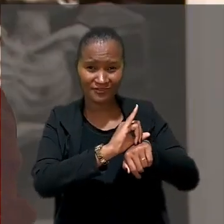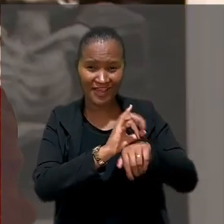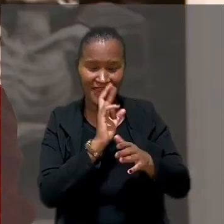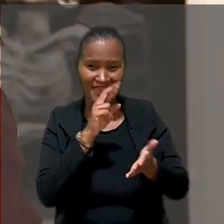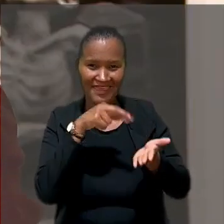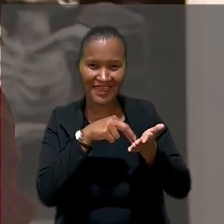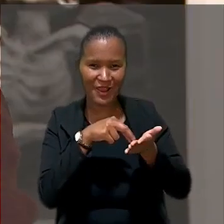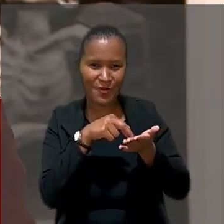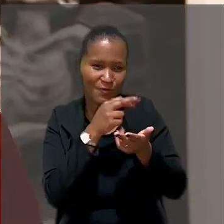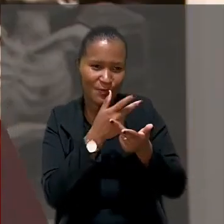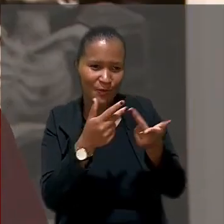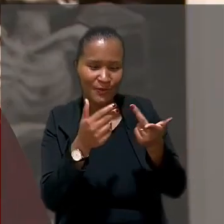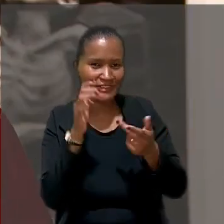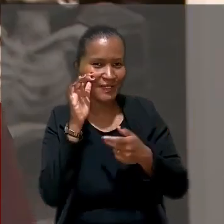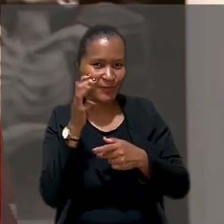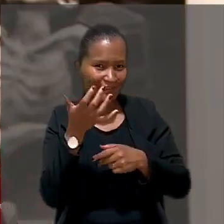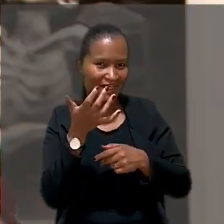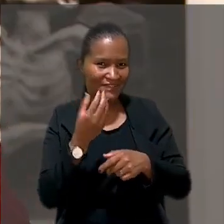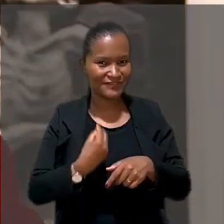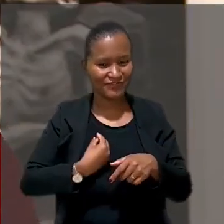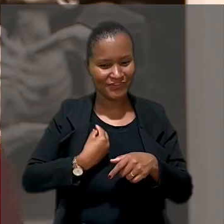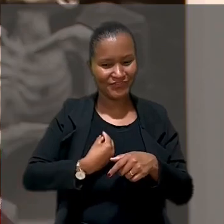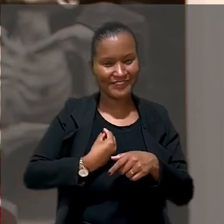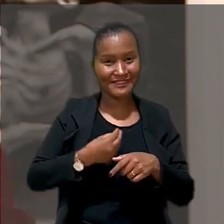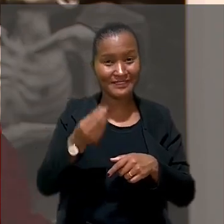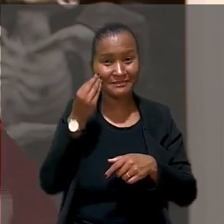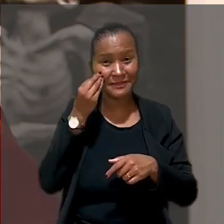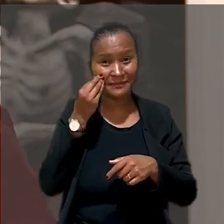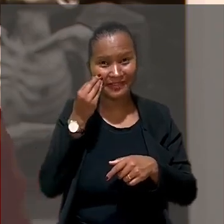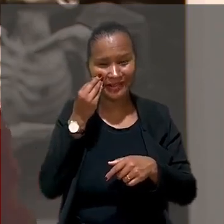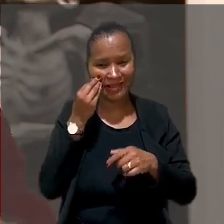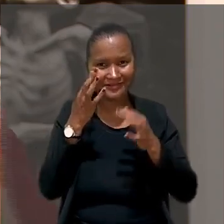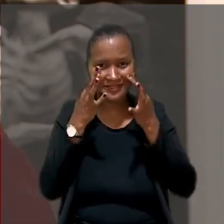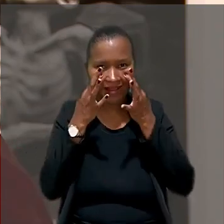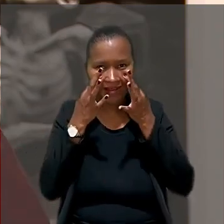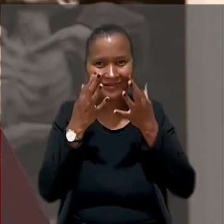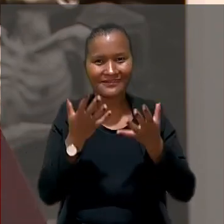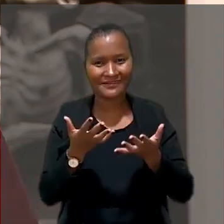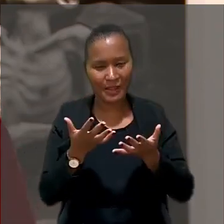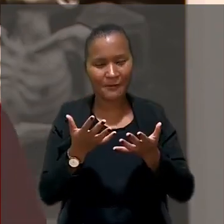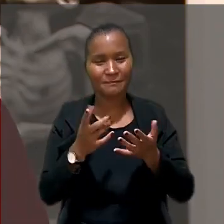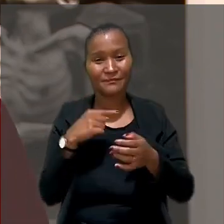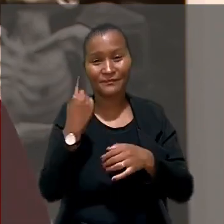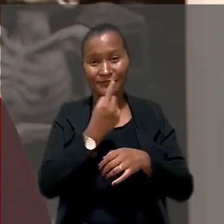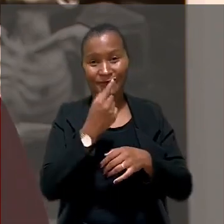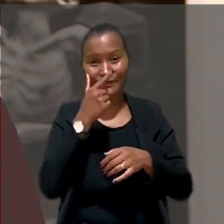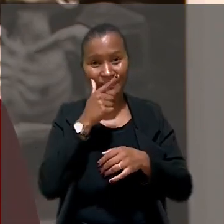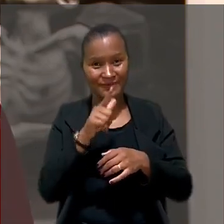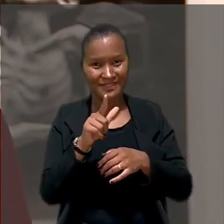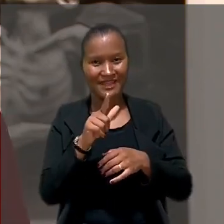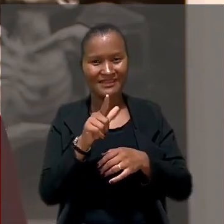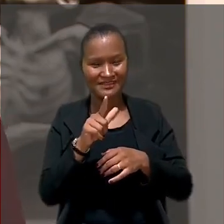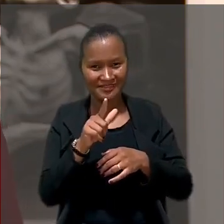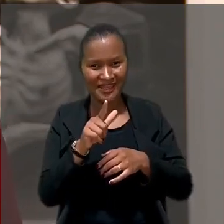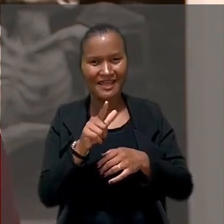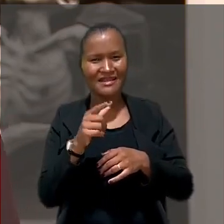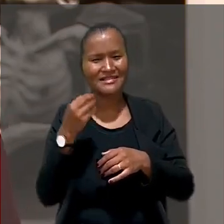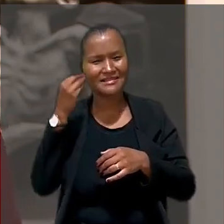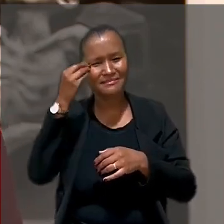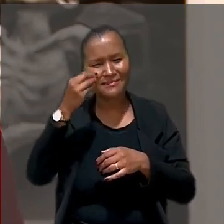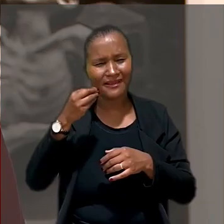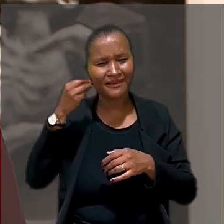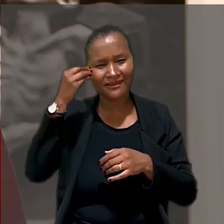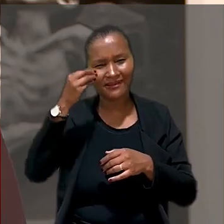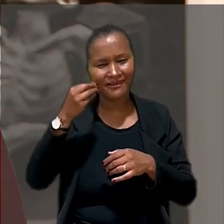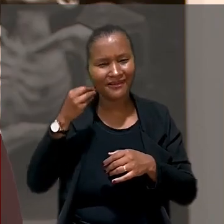objeto real, né? Uma situação vivida, experimentada, testemunhada, né? E a gente consegue trazer